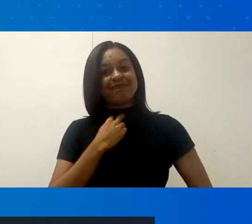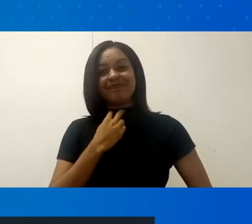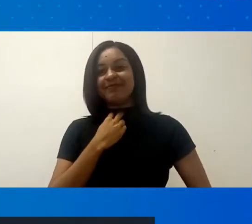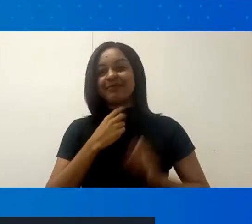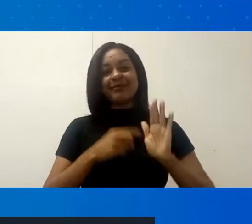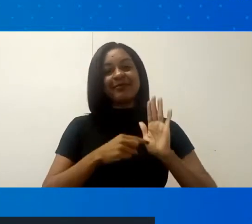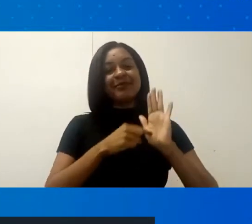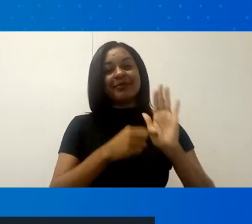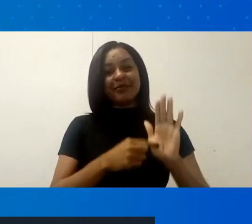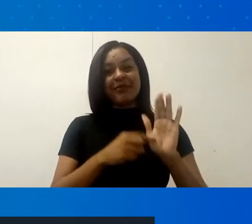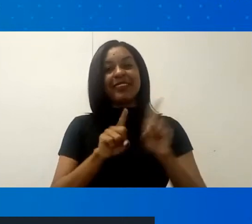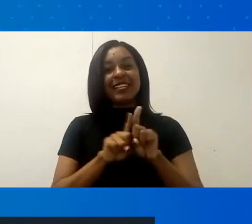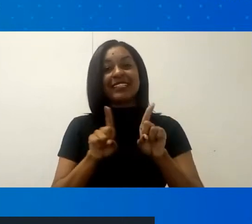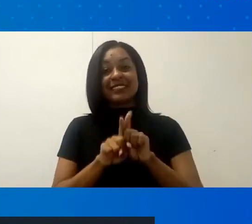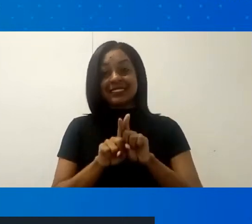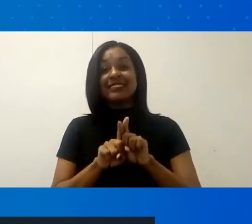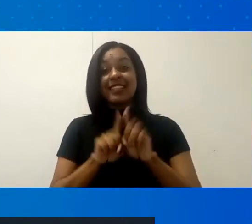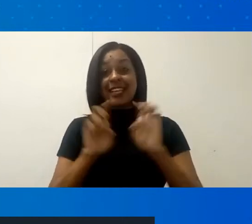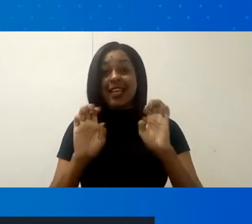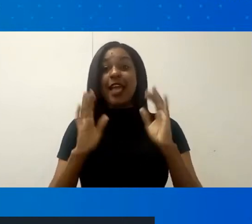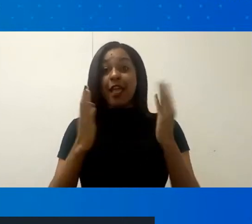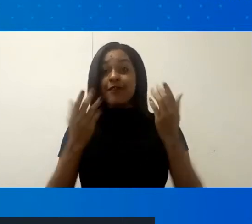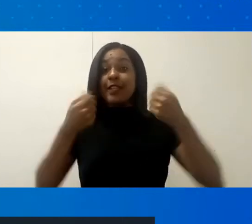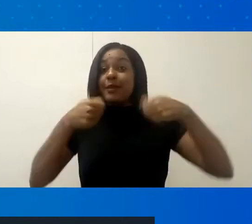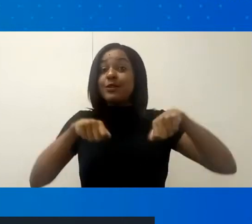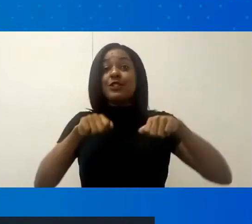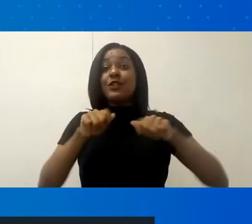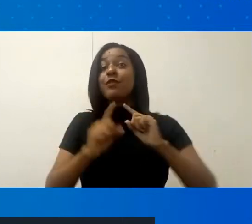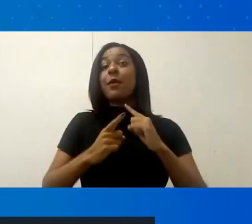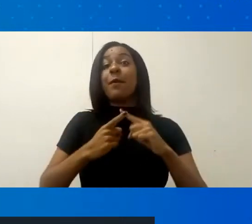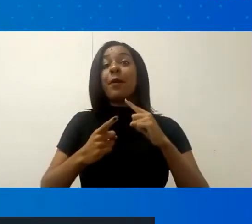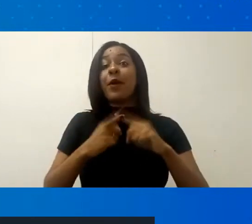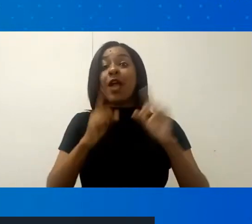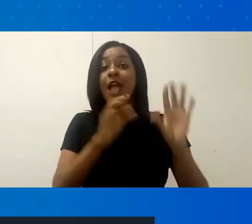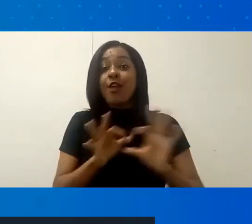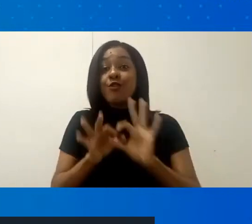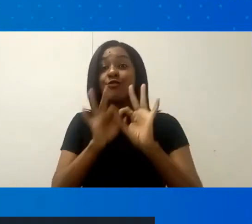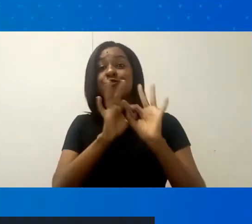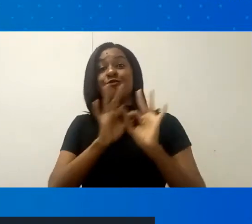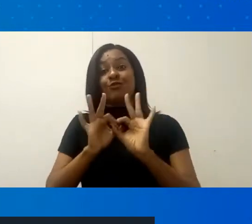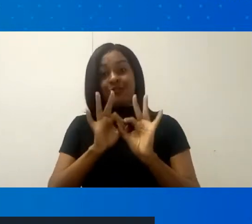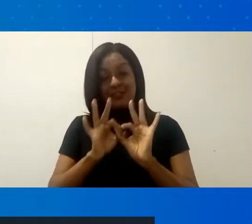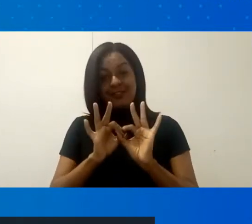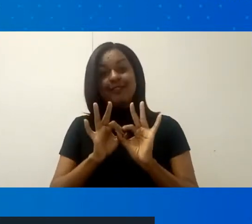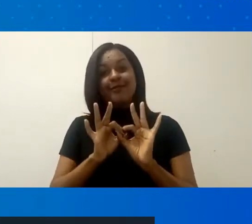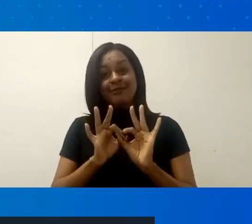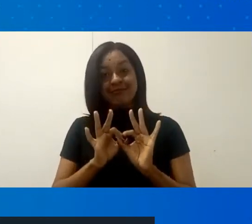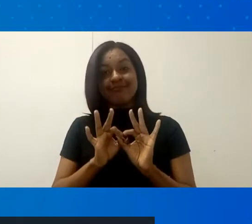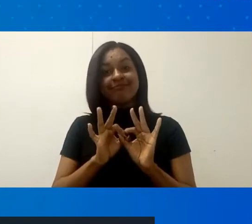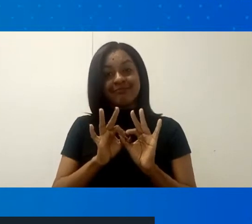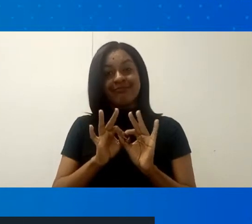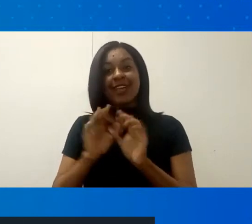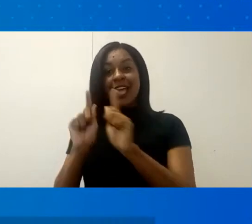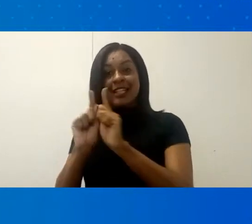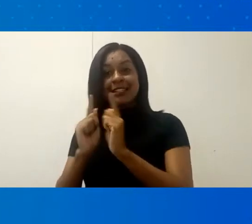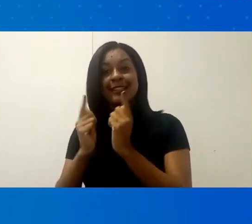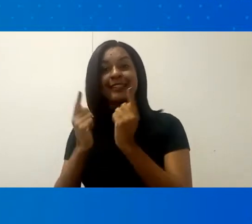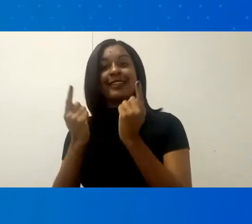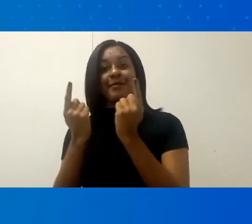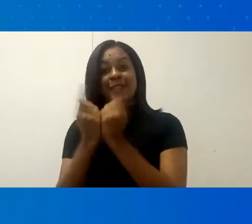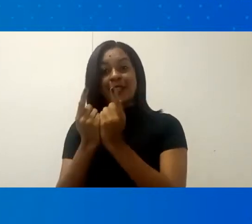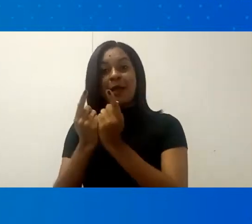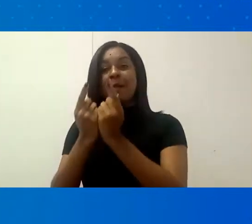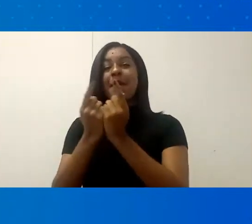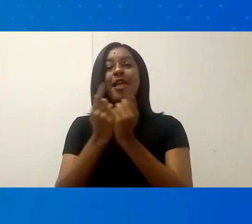este evento foi possível somente pela união dos departamentos de música da